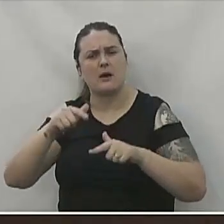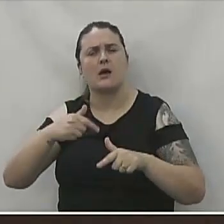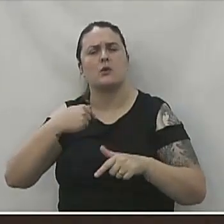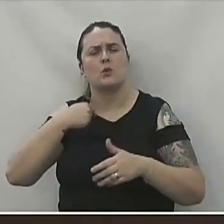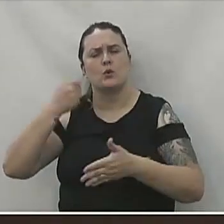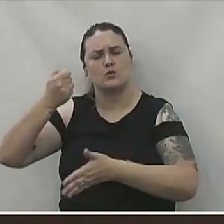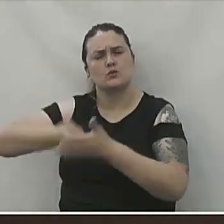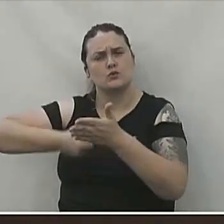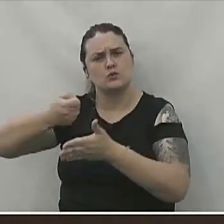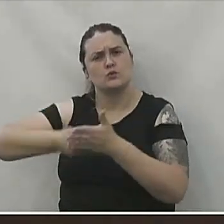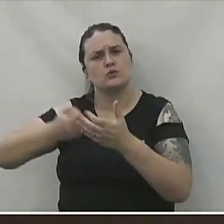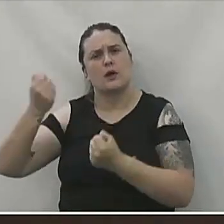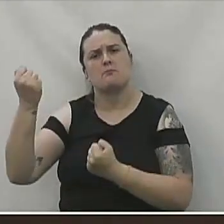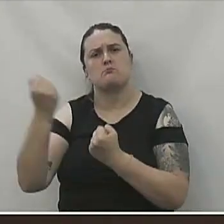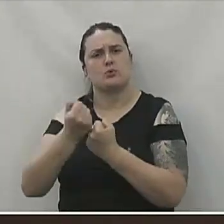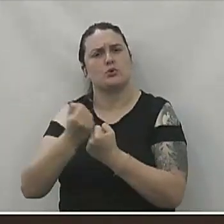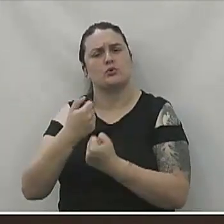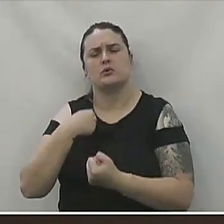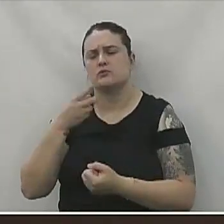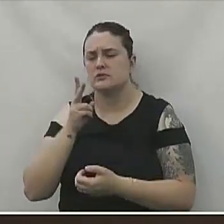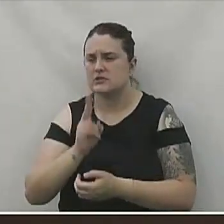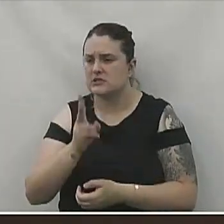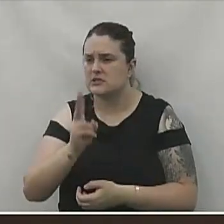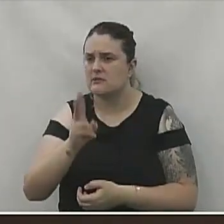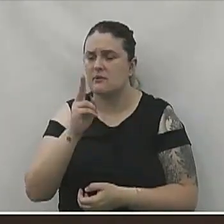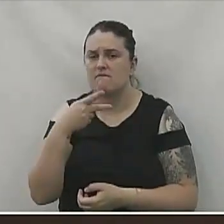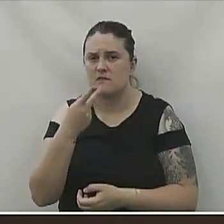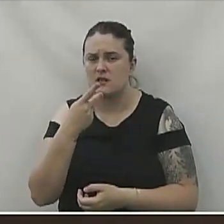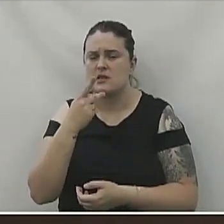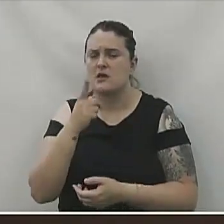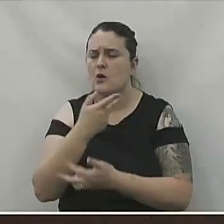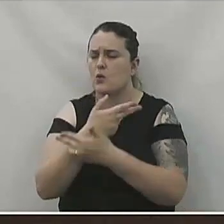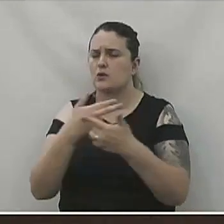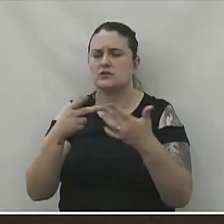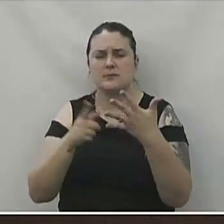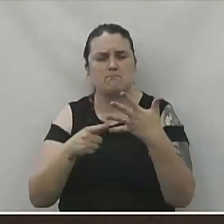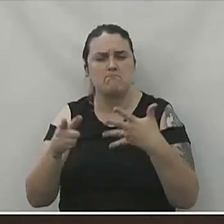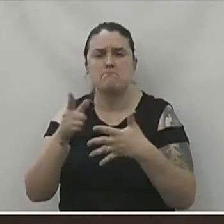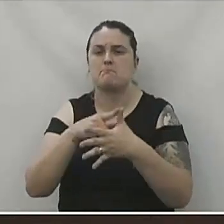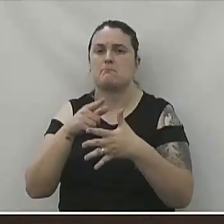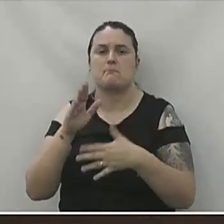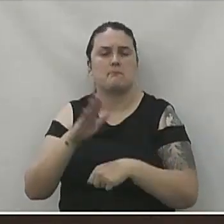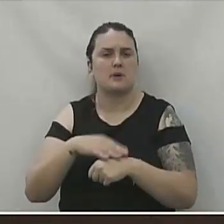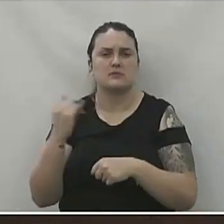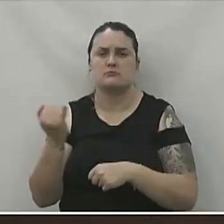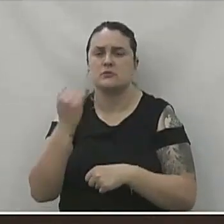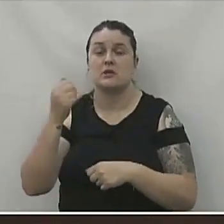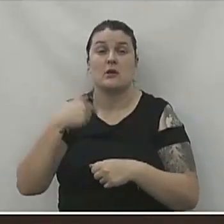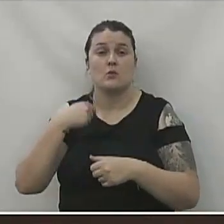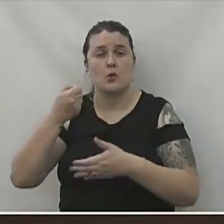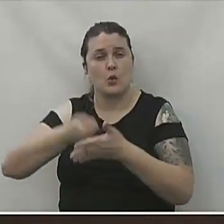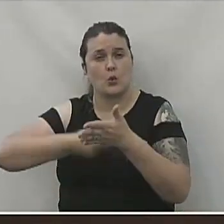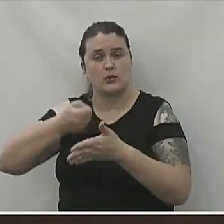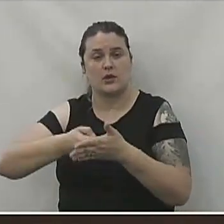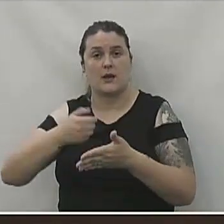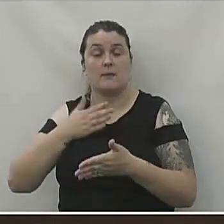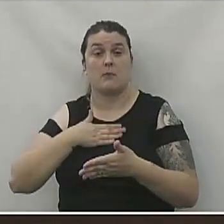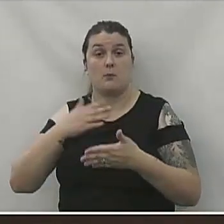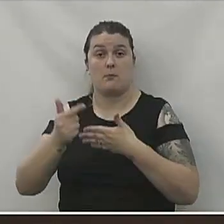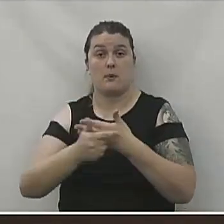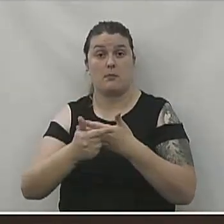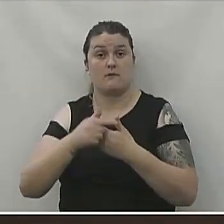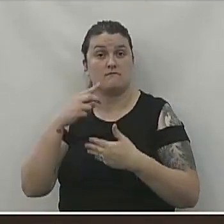levanto e para mim até falei desde o início que seria uma das prioridades se encontra se tivesse como